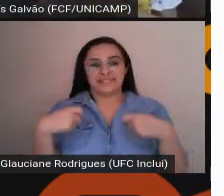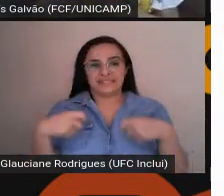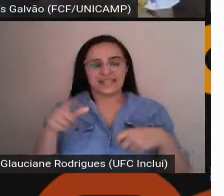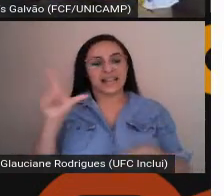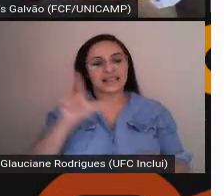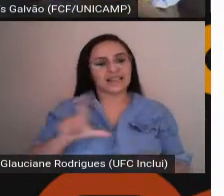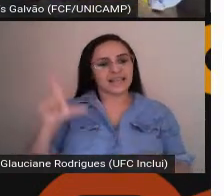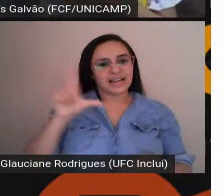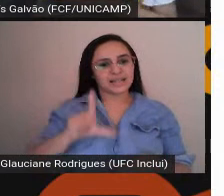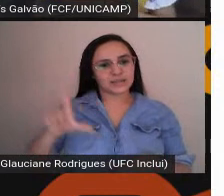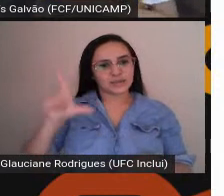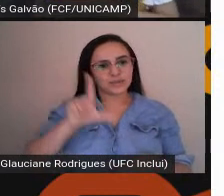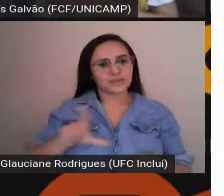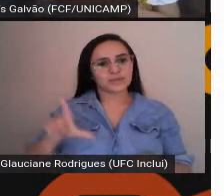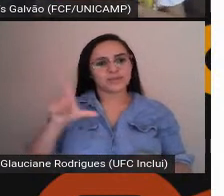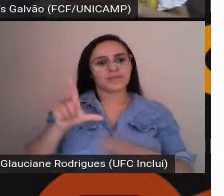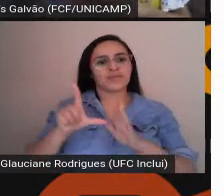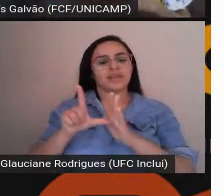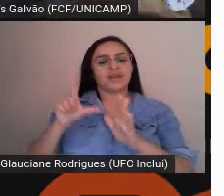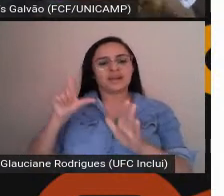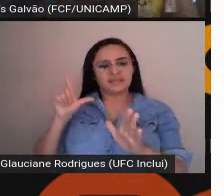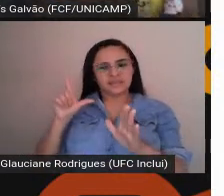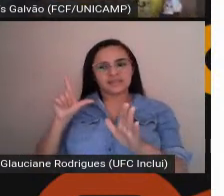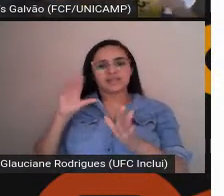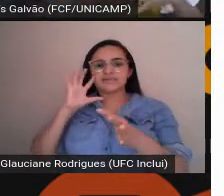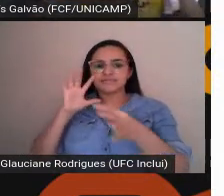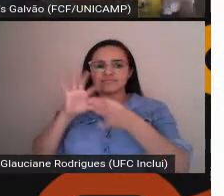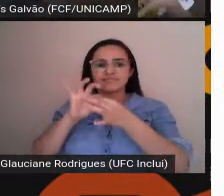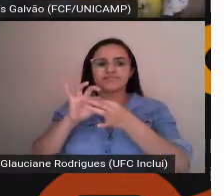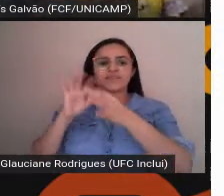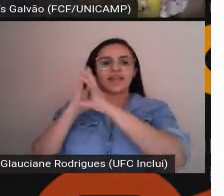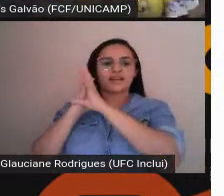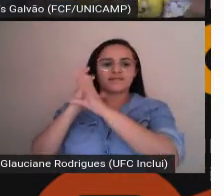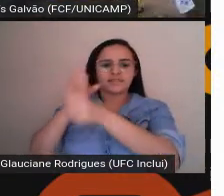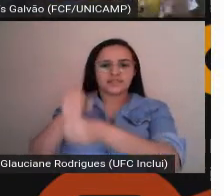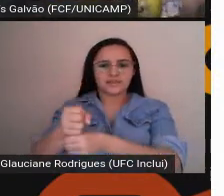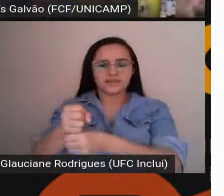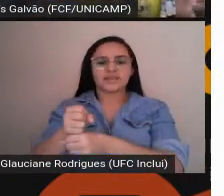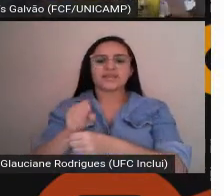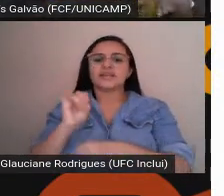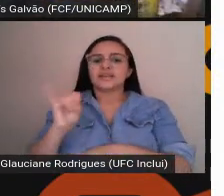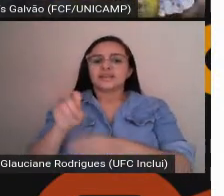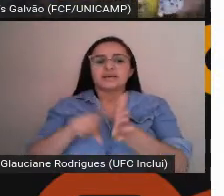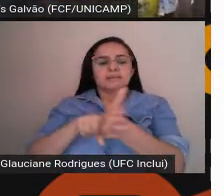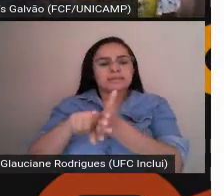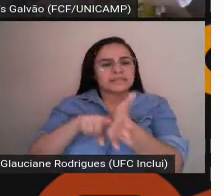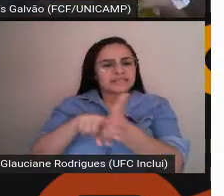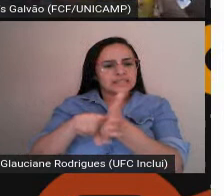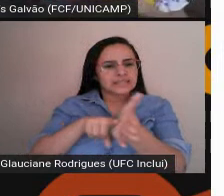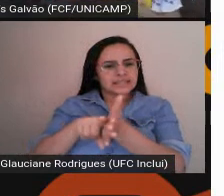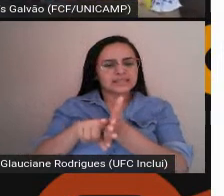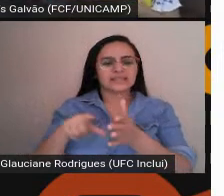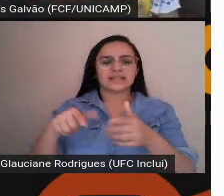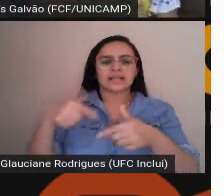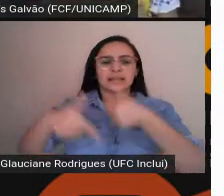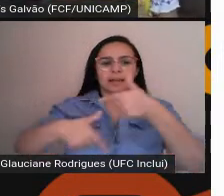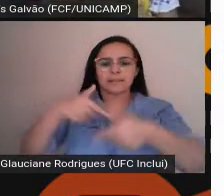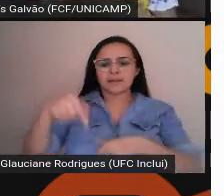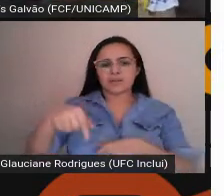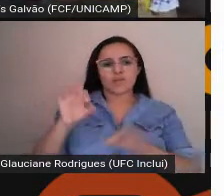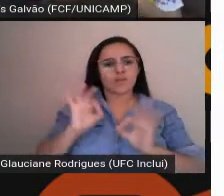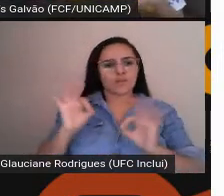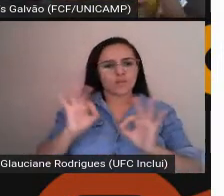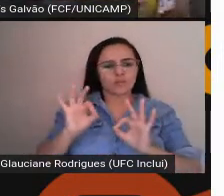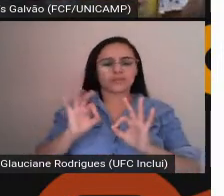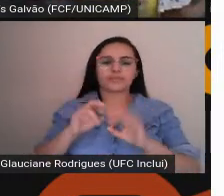literatura que preceda a revisão. Se a dúvida não tem nenhuma pesquisa que trabalhou com aquilo, provavelmente a gente não precisa fazer uma revisão